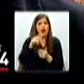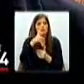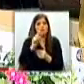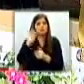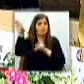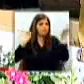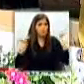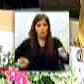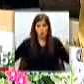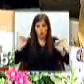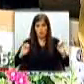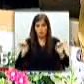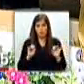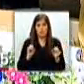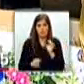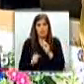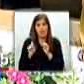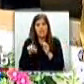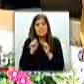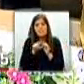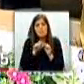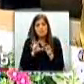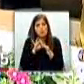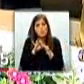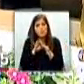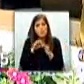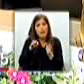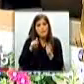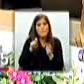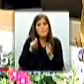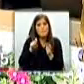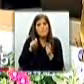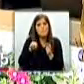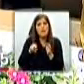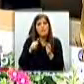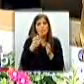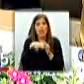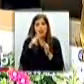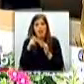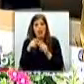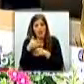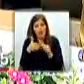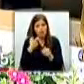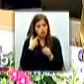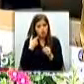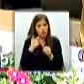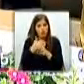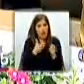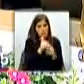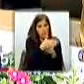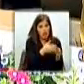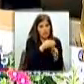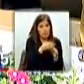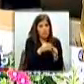forma. As sementes vão aderidas a uma membrana, vão dentro de uma caixinha pequenina e vão várias caixinhas dessas dentro de uma